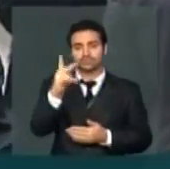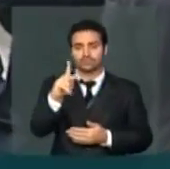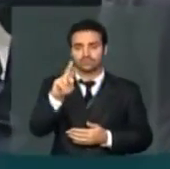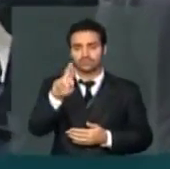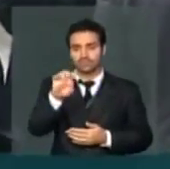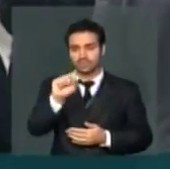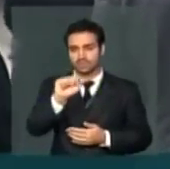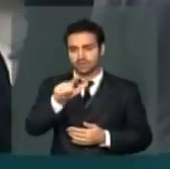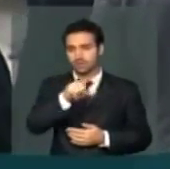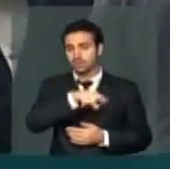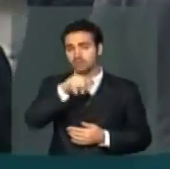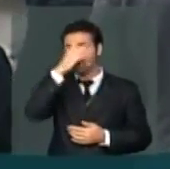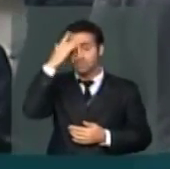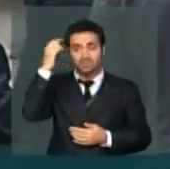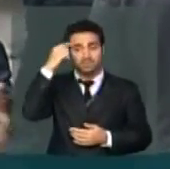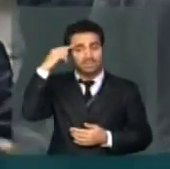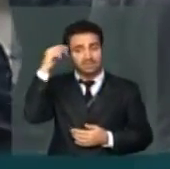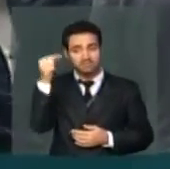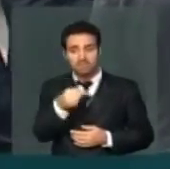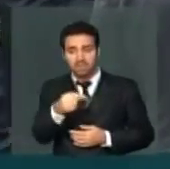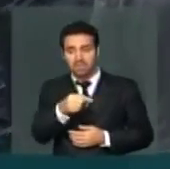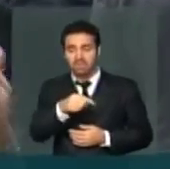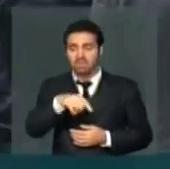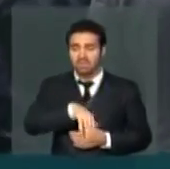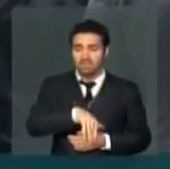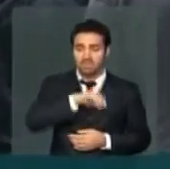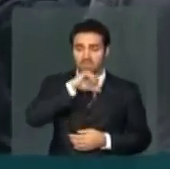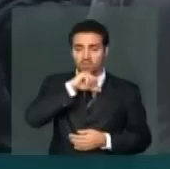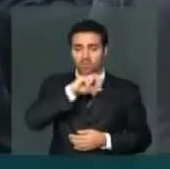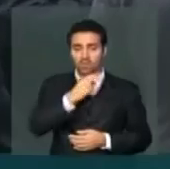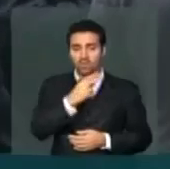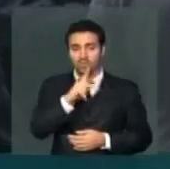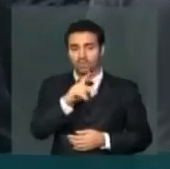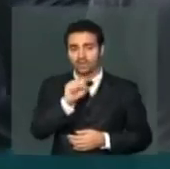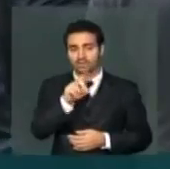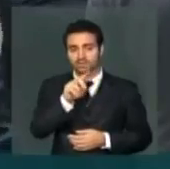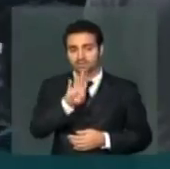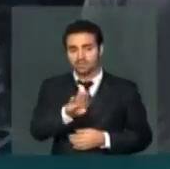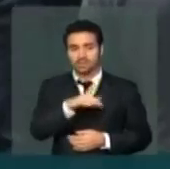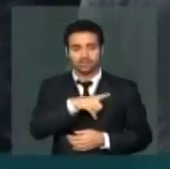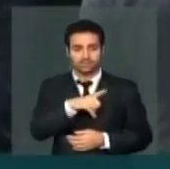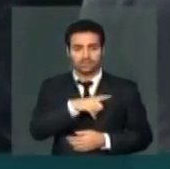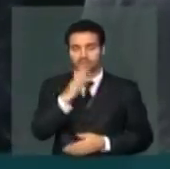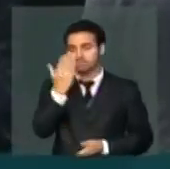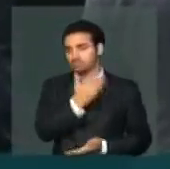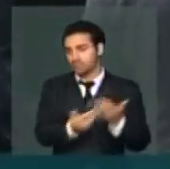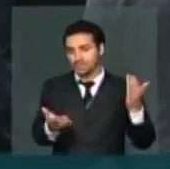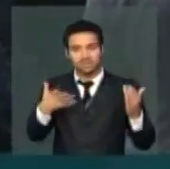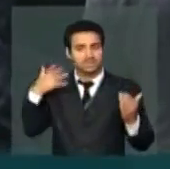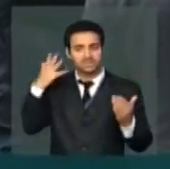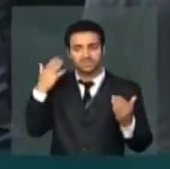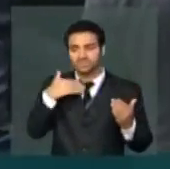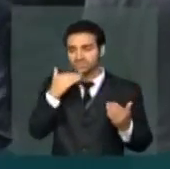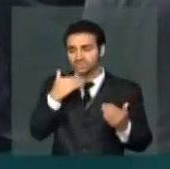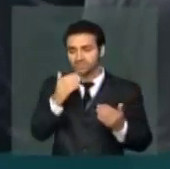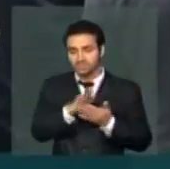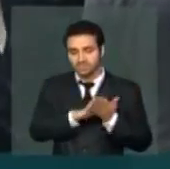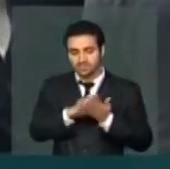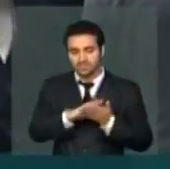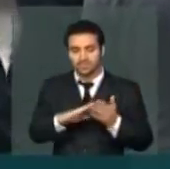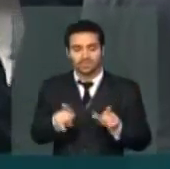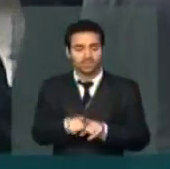os pessimistas de plantão, os alarmistas e os tucanos de plantão estão perdendo o discurso, estão perdendo